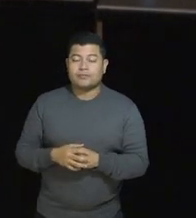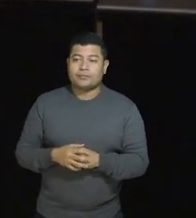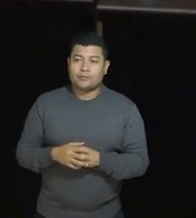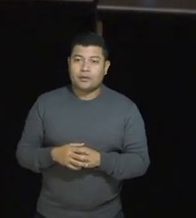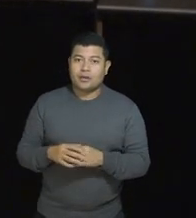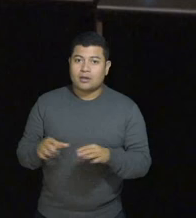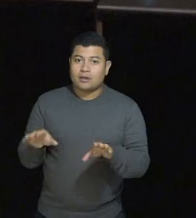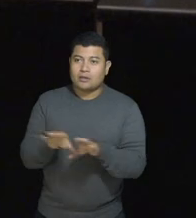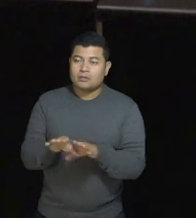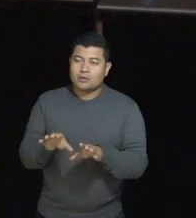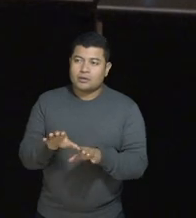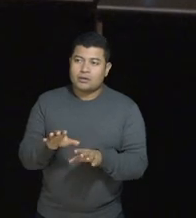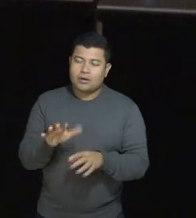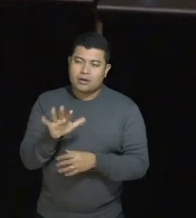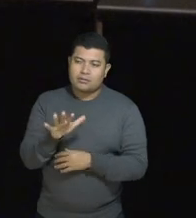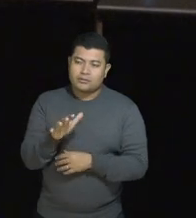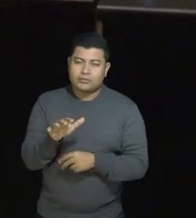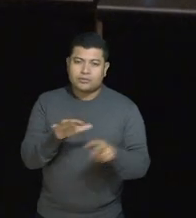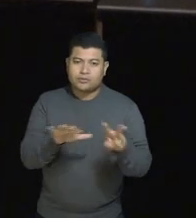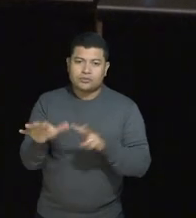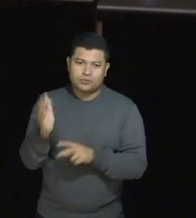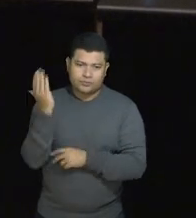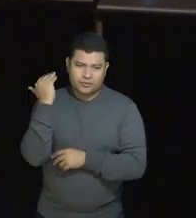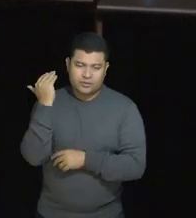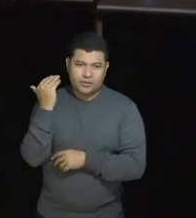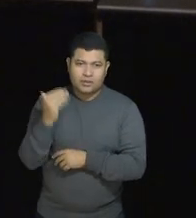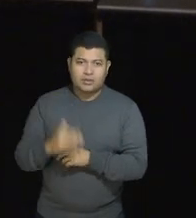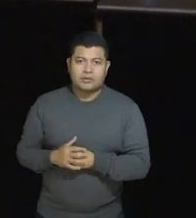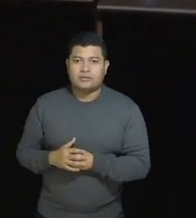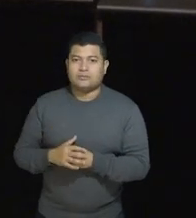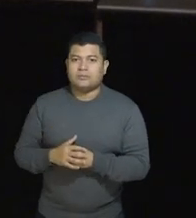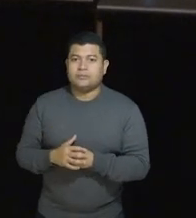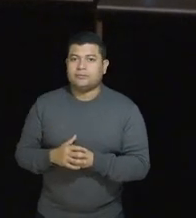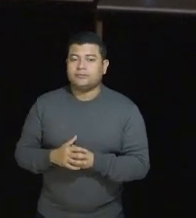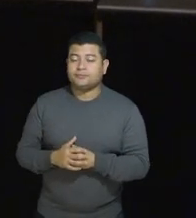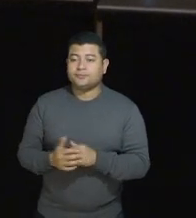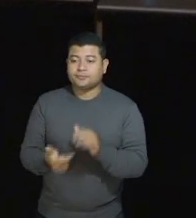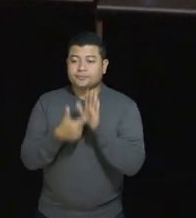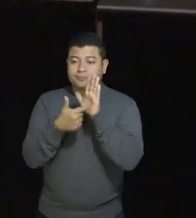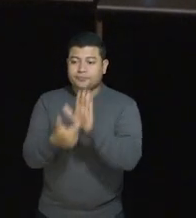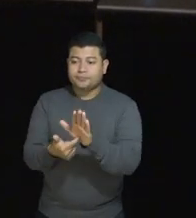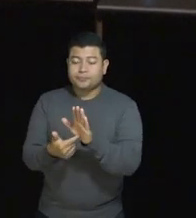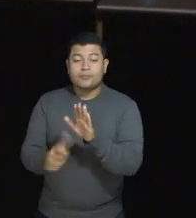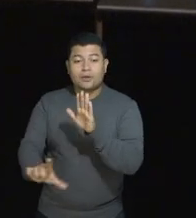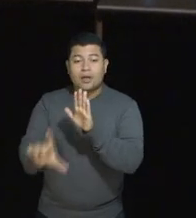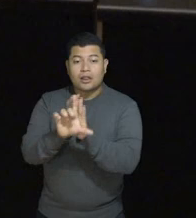ou retrasada, a gente levou aos deputados a lei